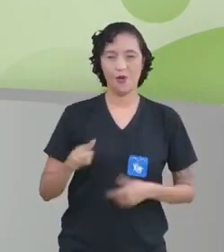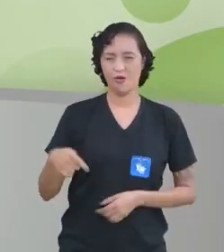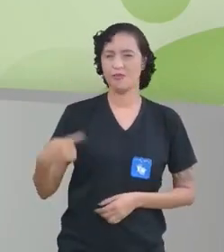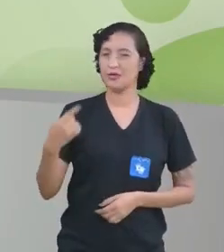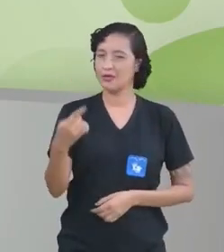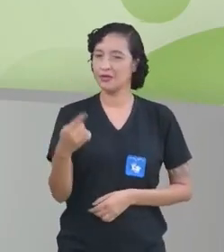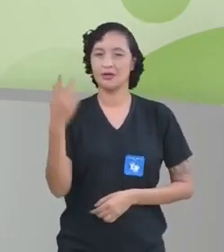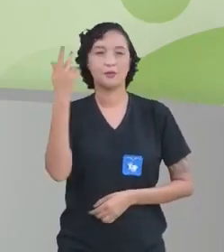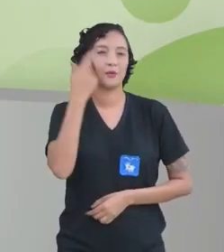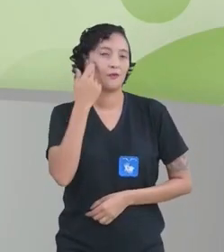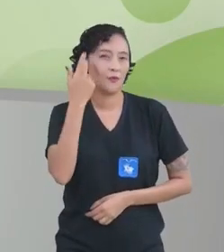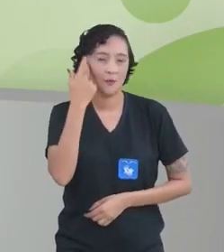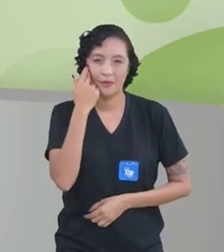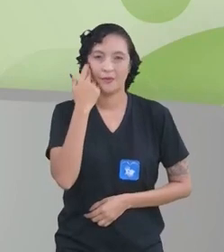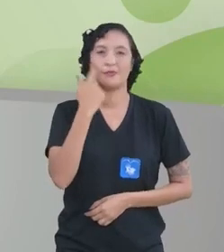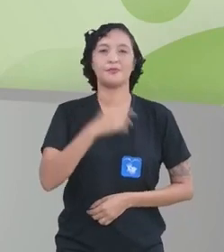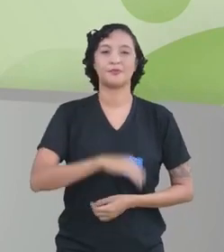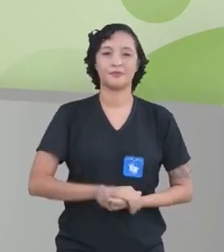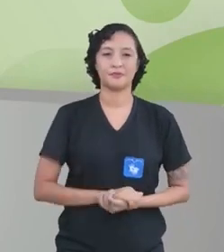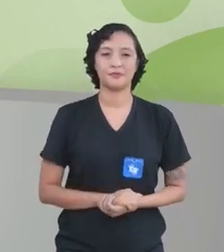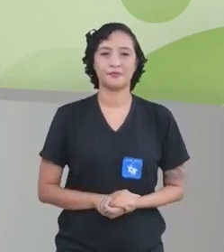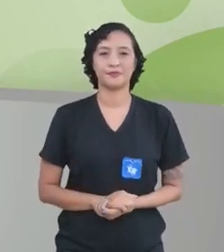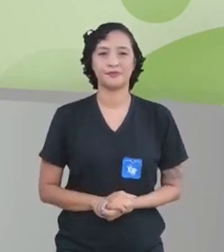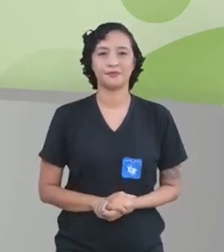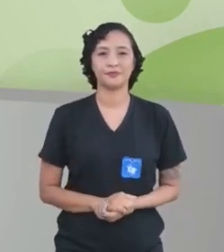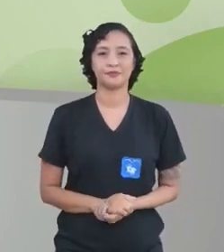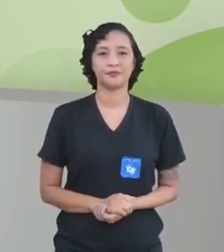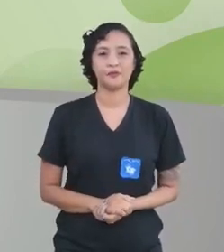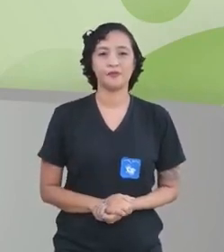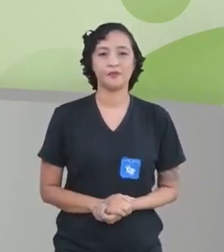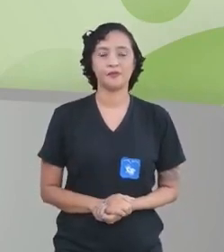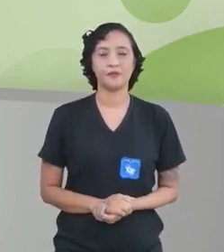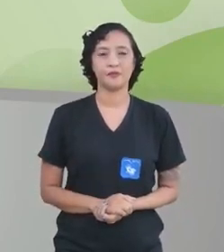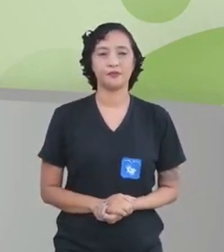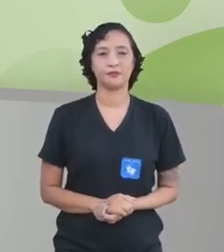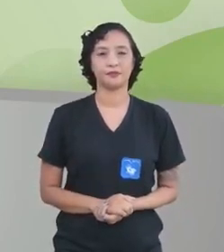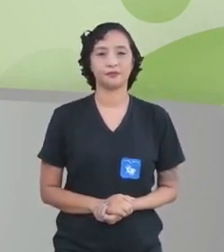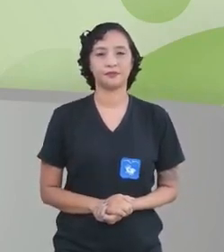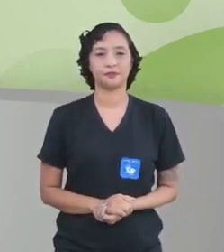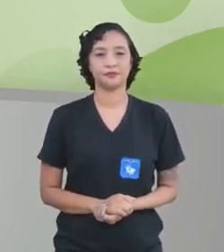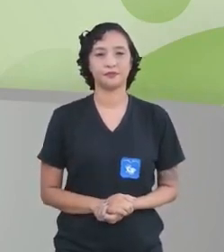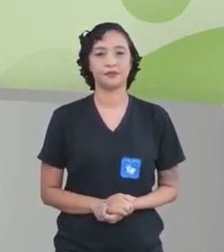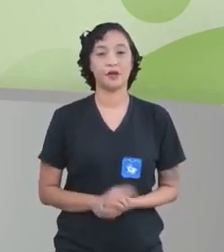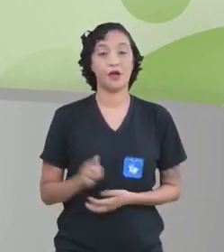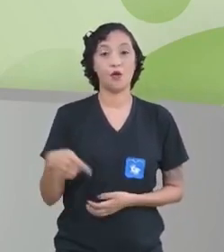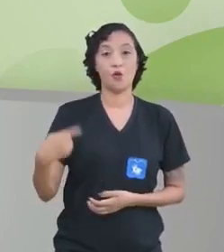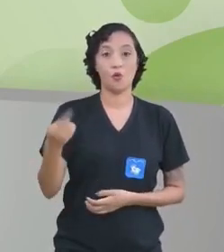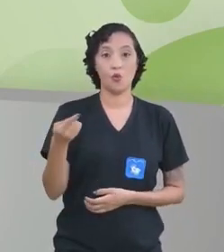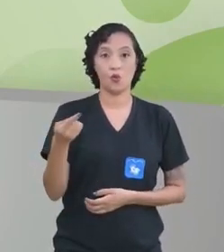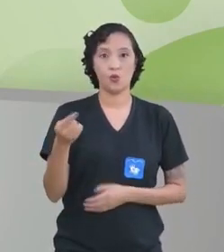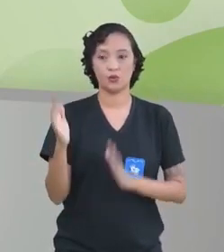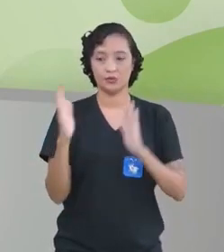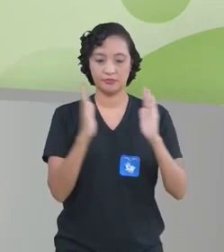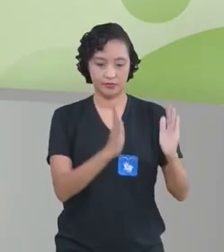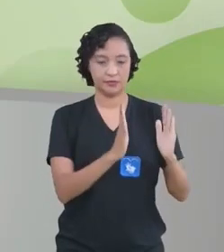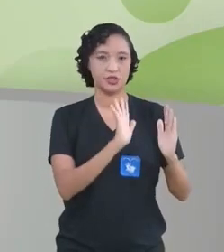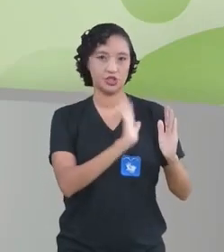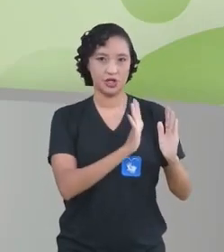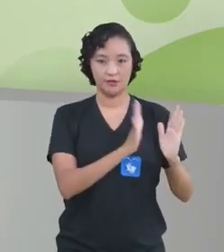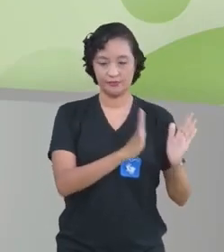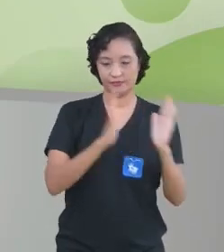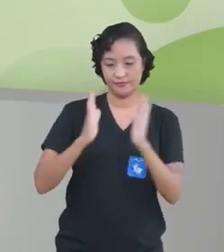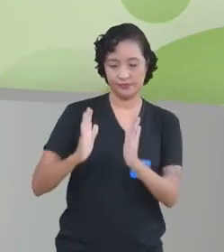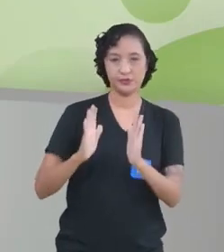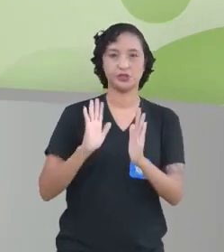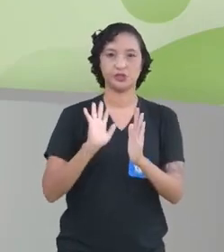voz muito normal, tá bom? Avançando mais um pouquinho da fase maravilhosa, a